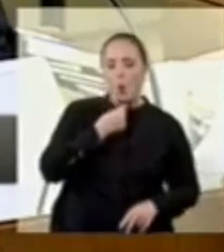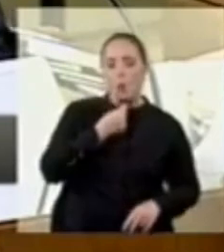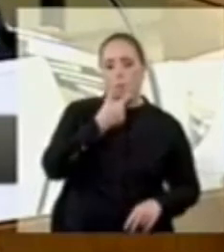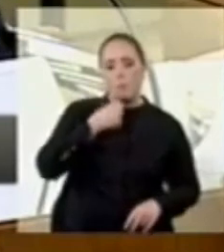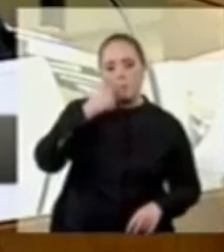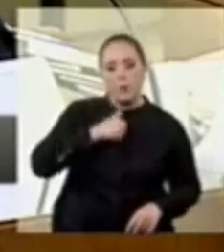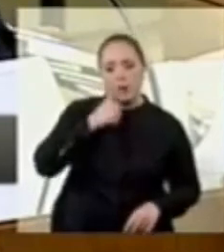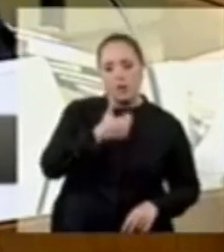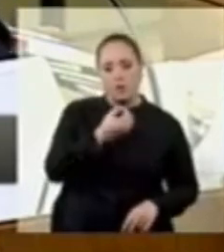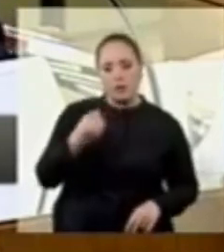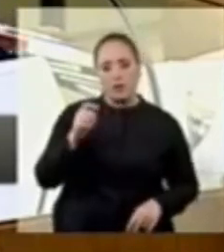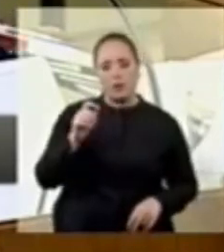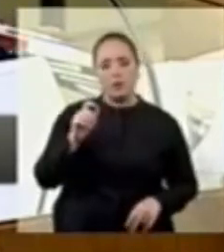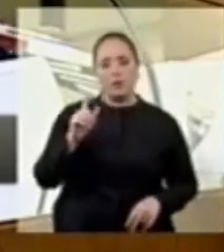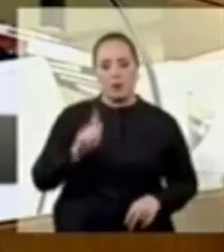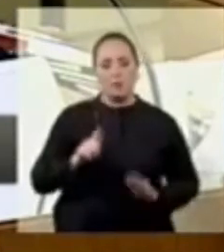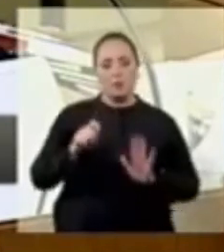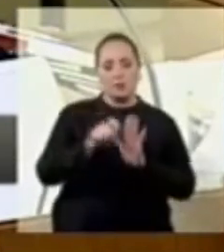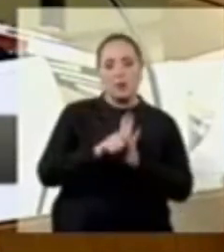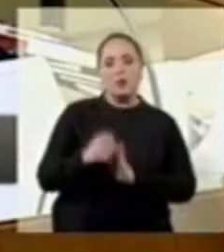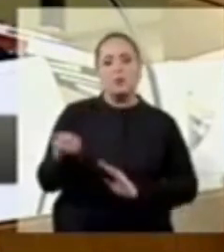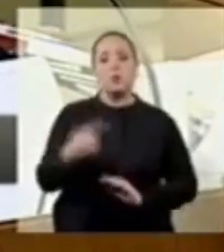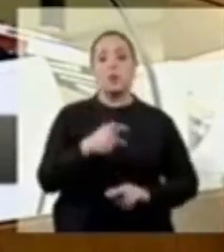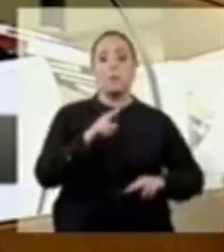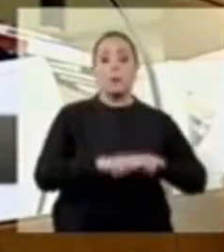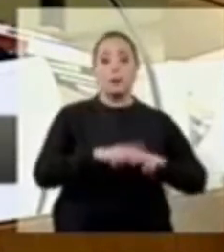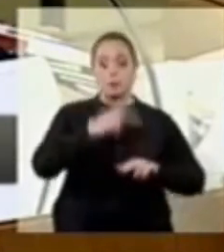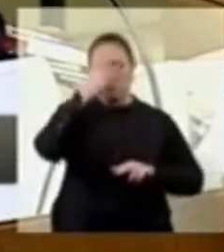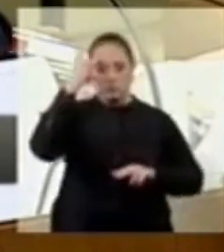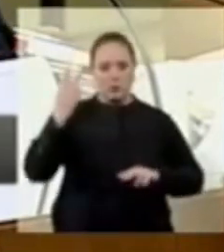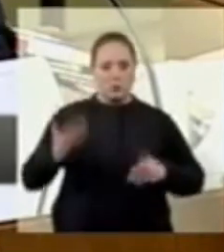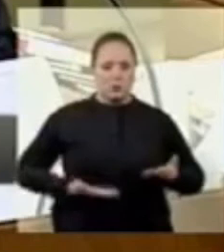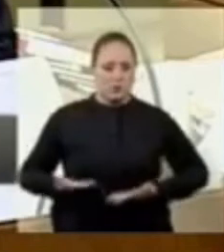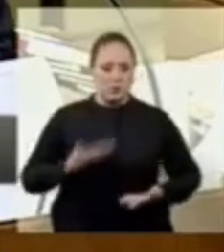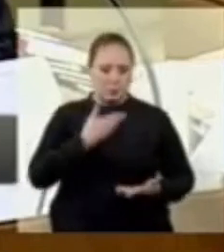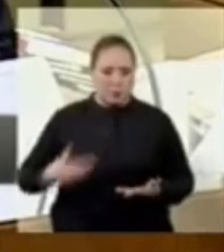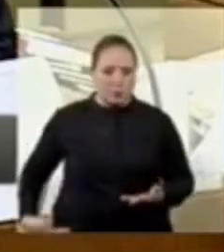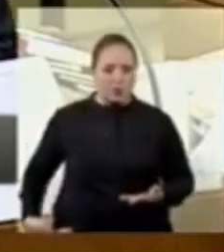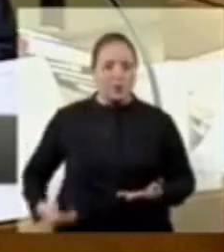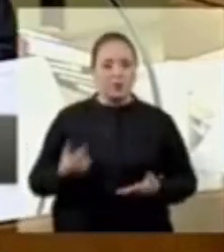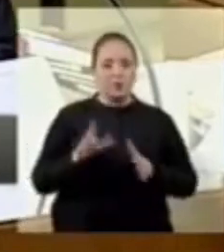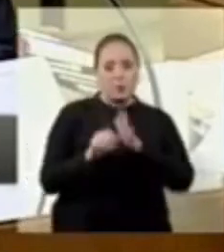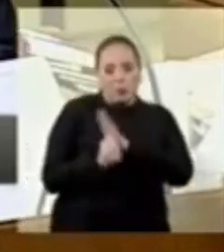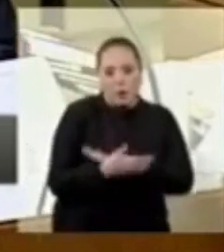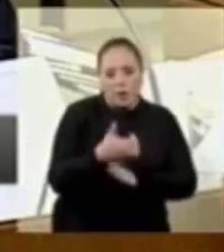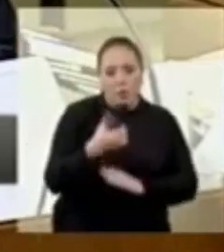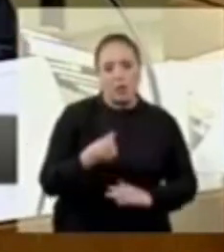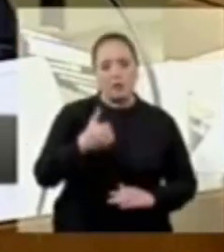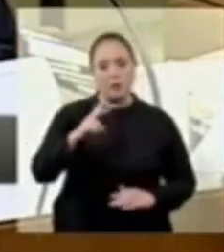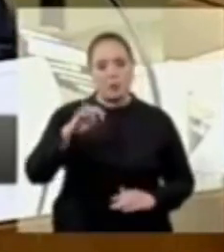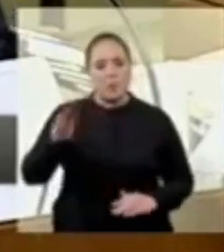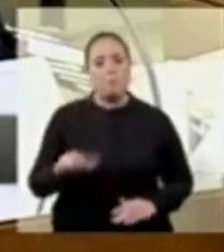do que perder um agente público agente privado que desviu 10 20 e 50 milhões esta é a realidade